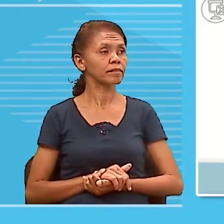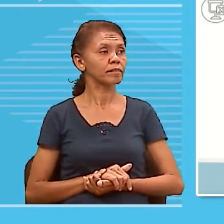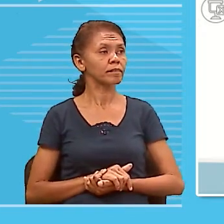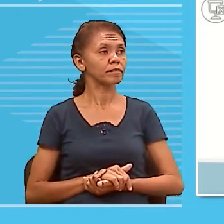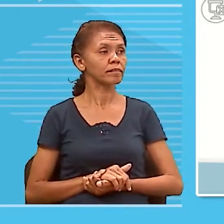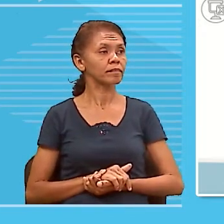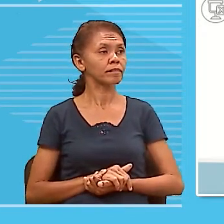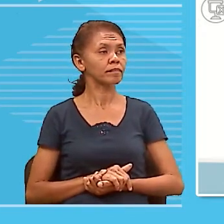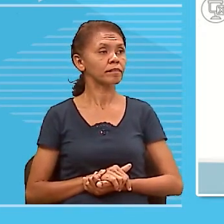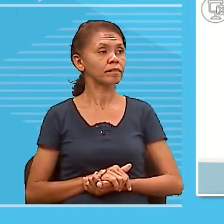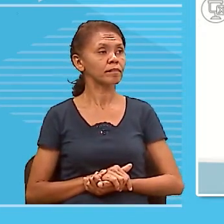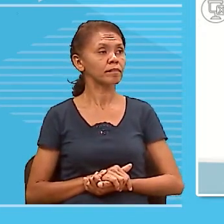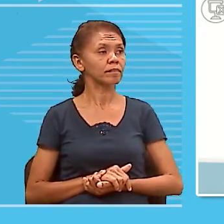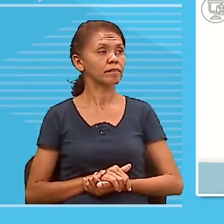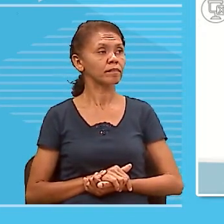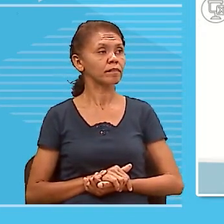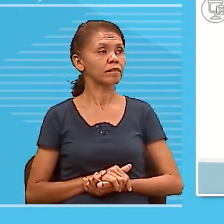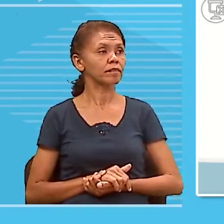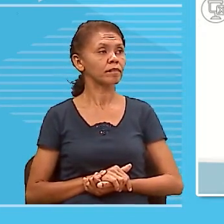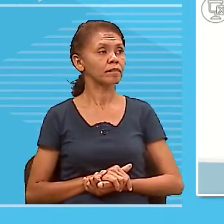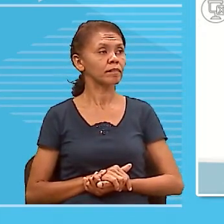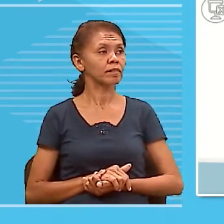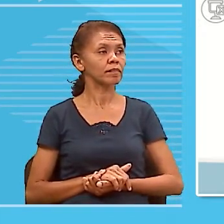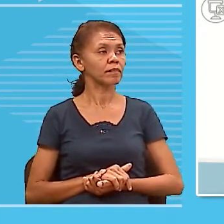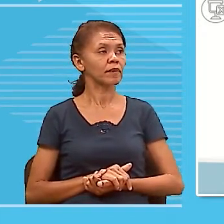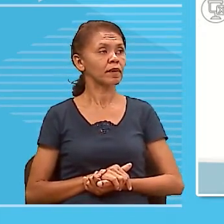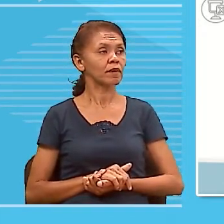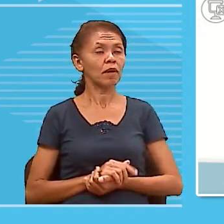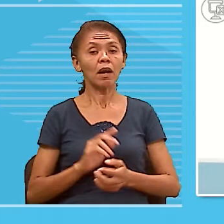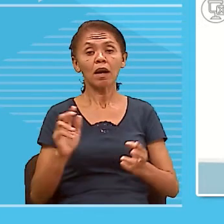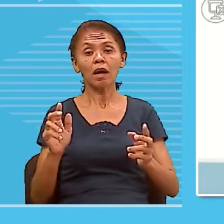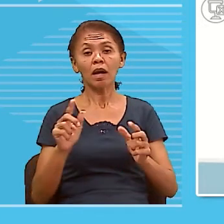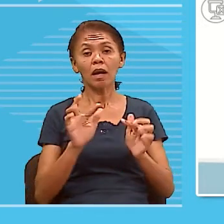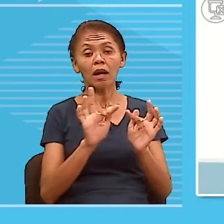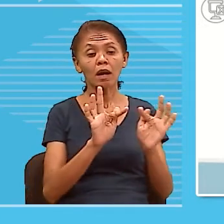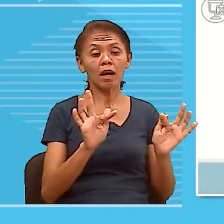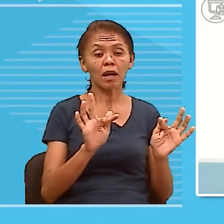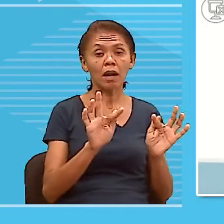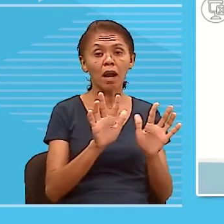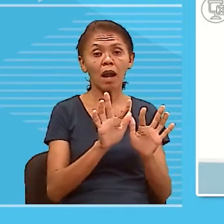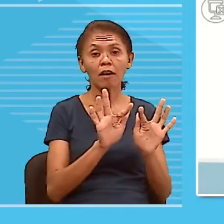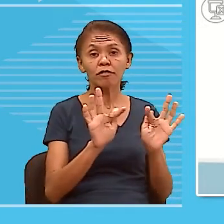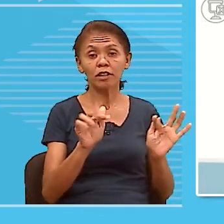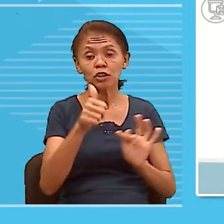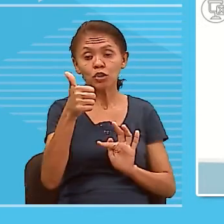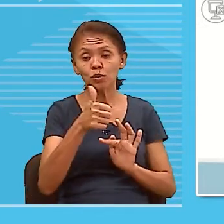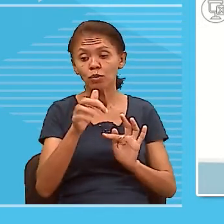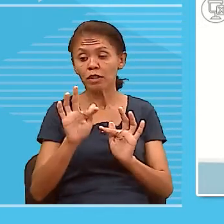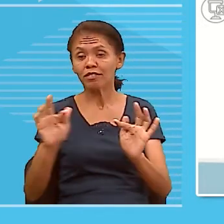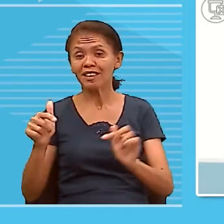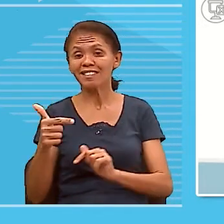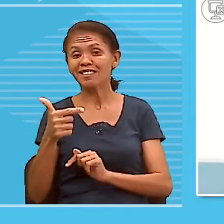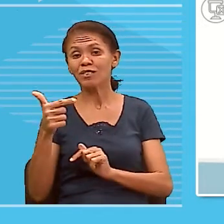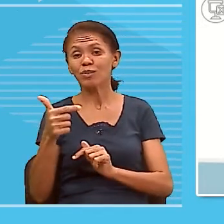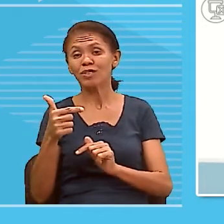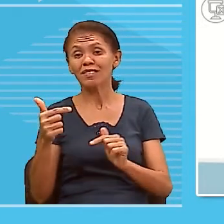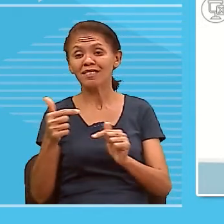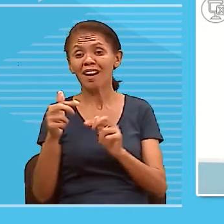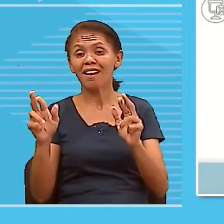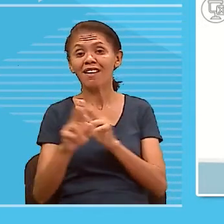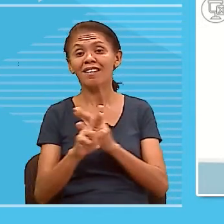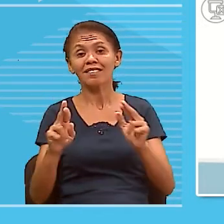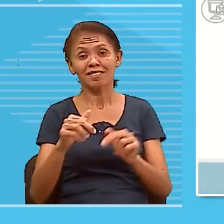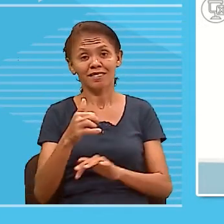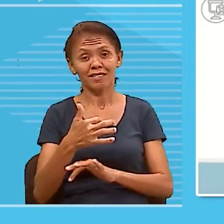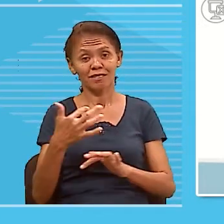Qual é a relação que uma tem com a outra Qual é a ideia que essa primeira